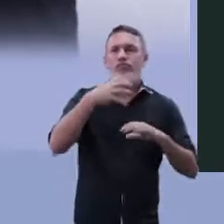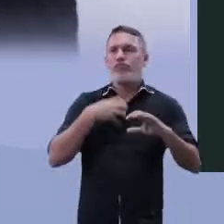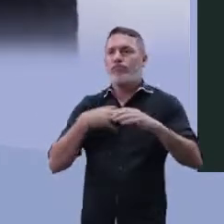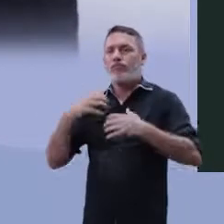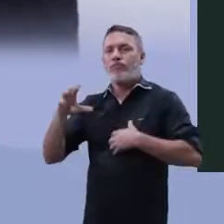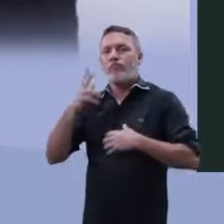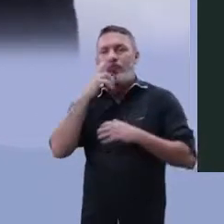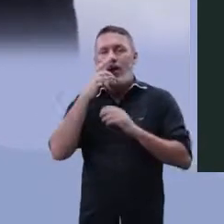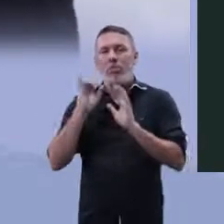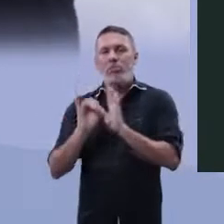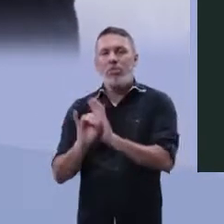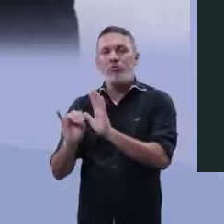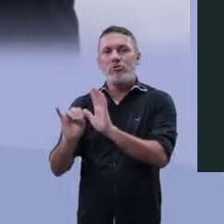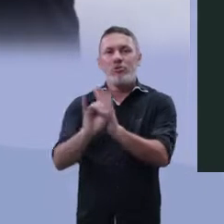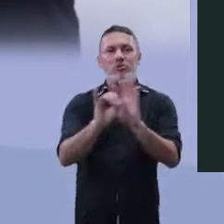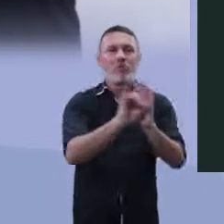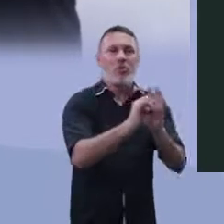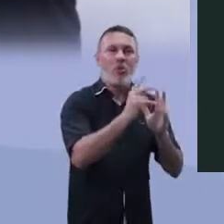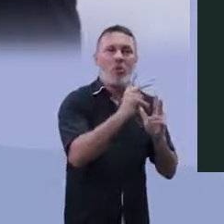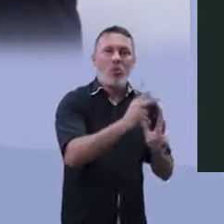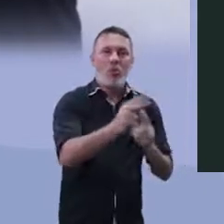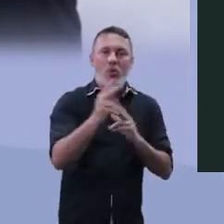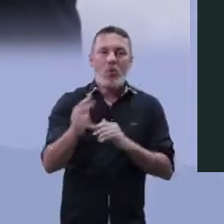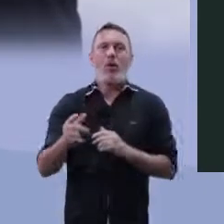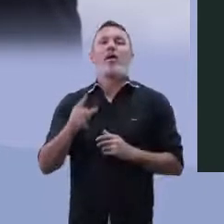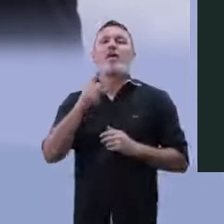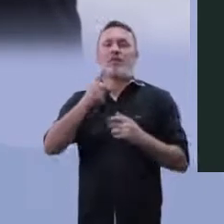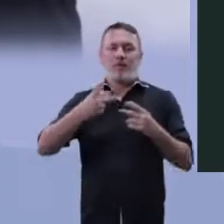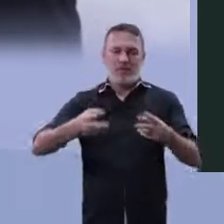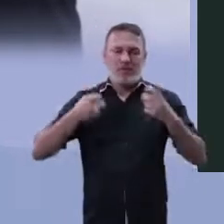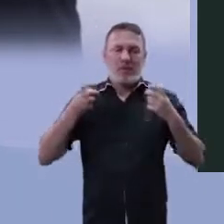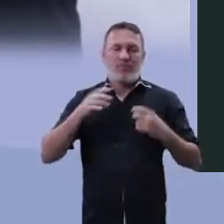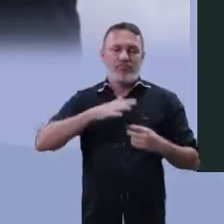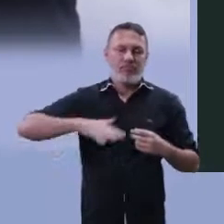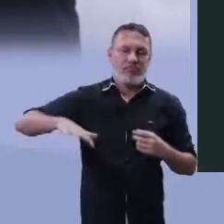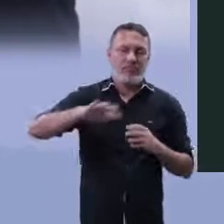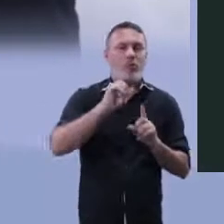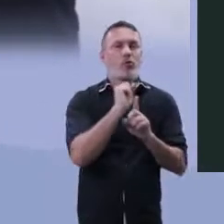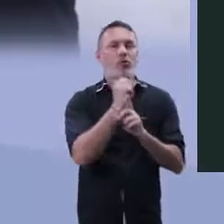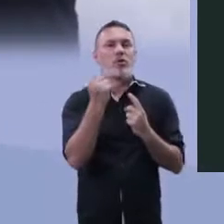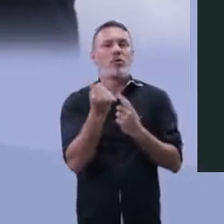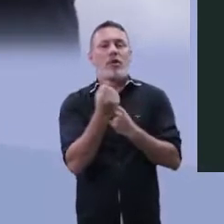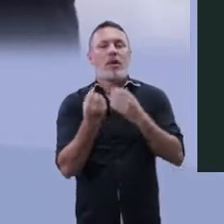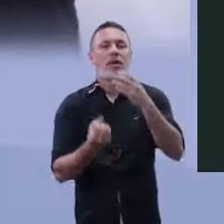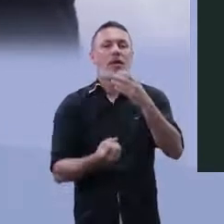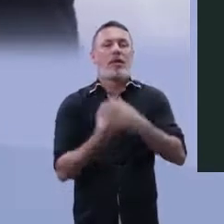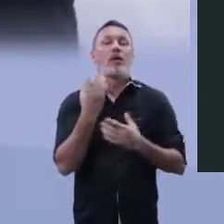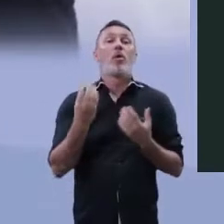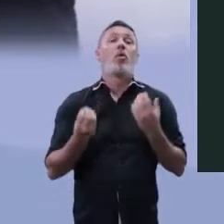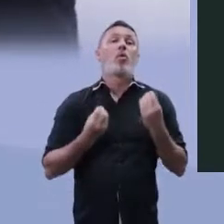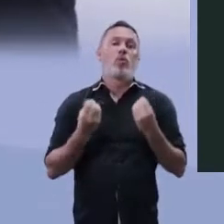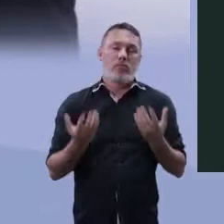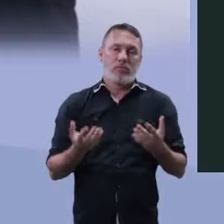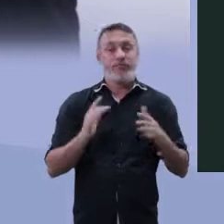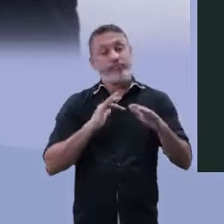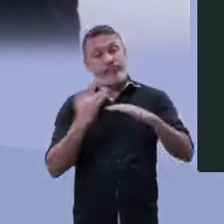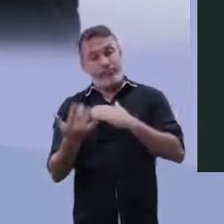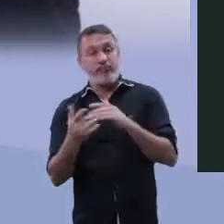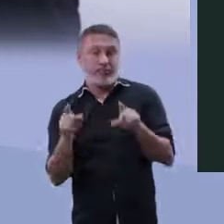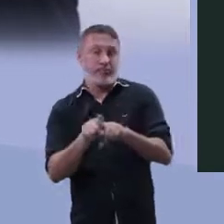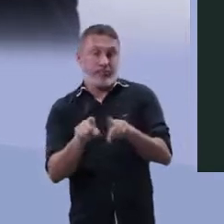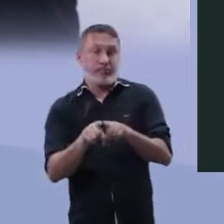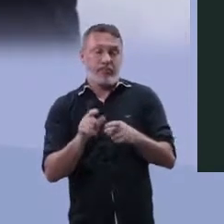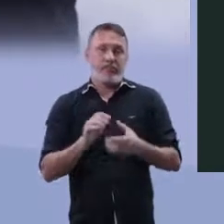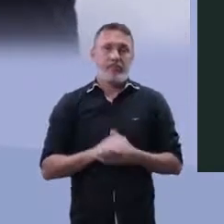mesmos sentimentos, e esse processo de identificação ele é fundamental para que nós possamos perceber como é que as sociedades são